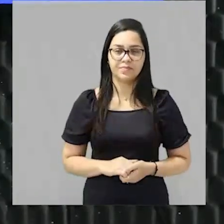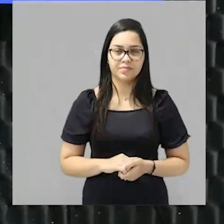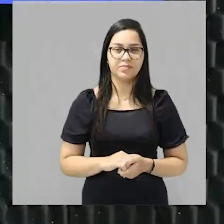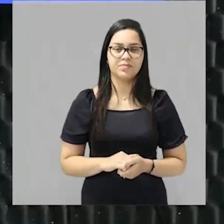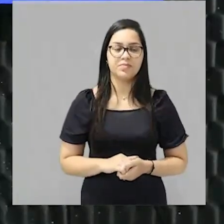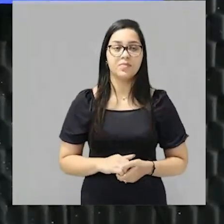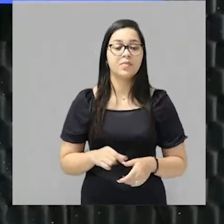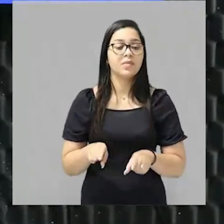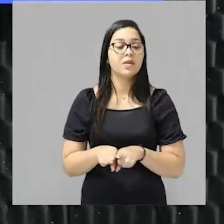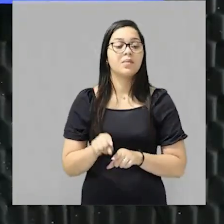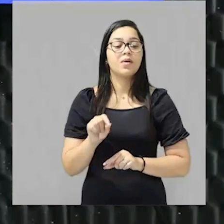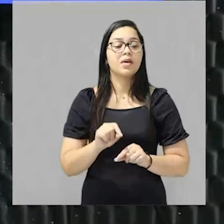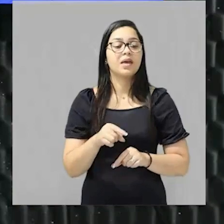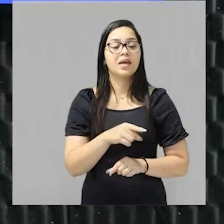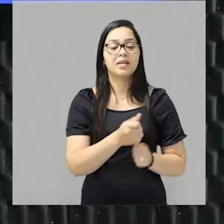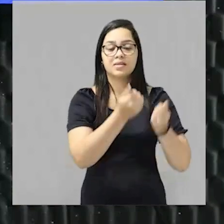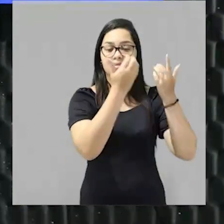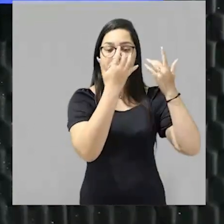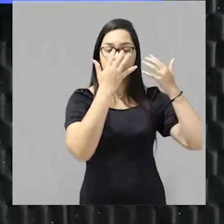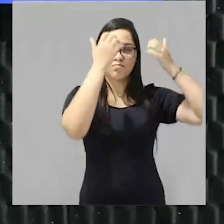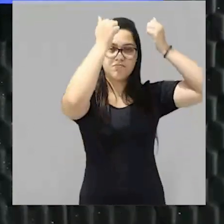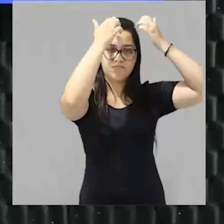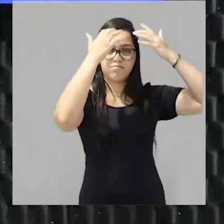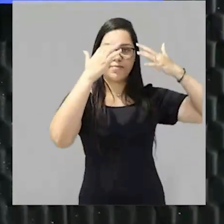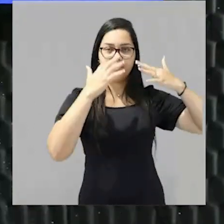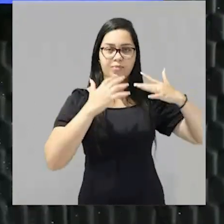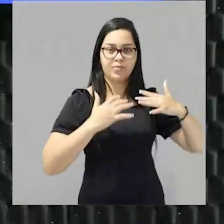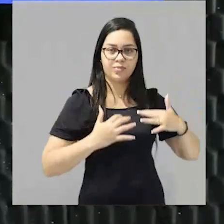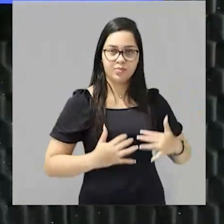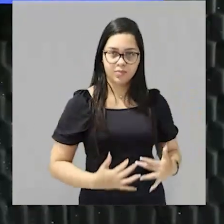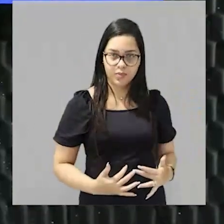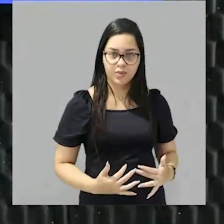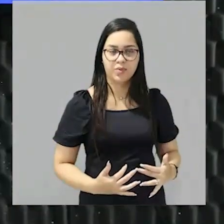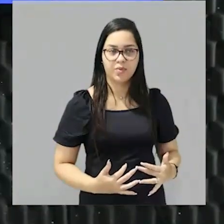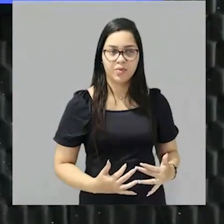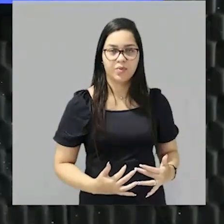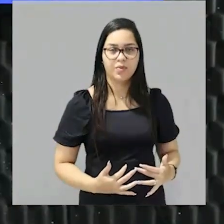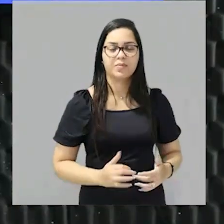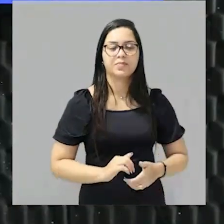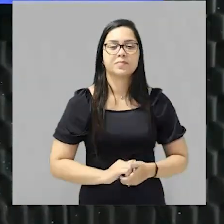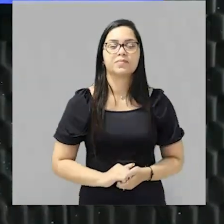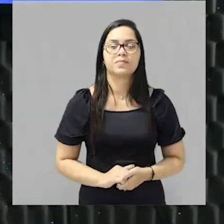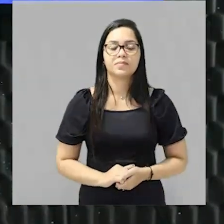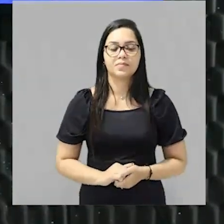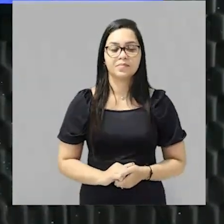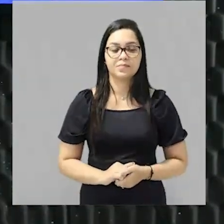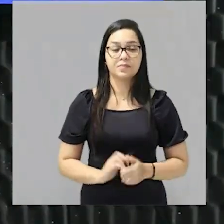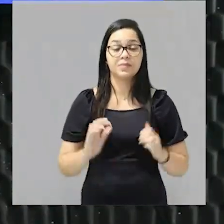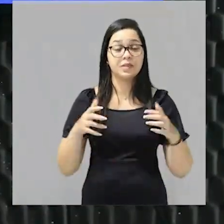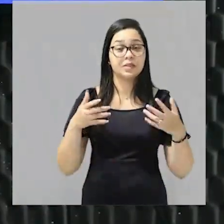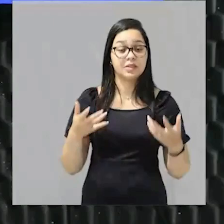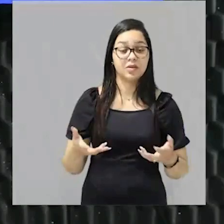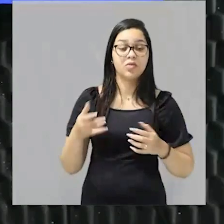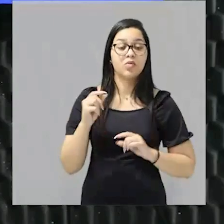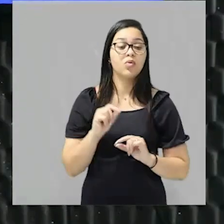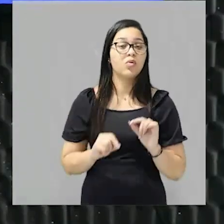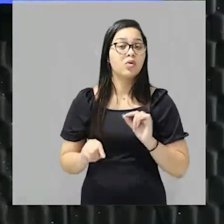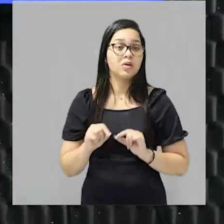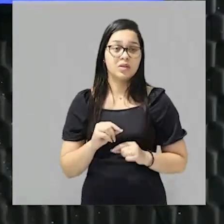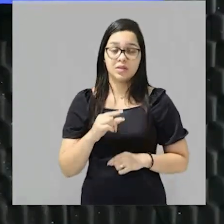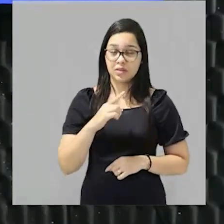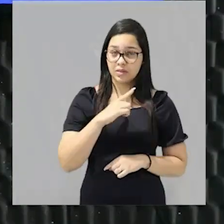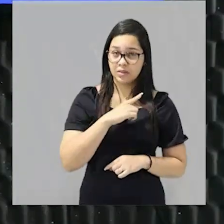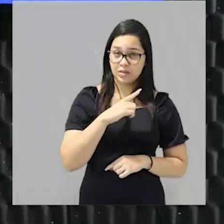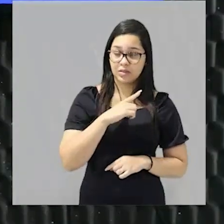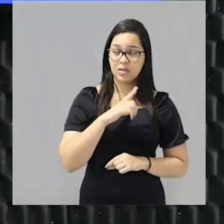Ele se molhou de cima a baixo, ó. antônimo. Então, a gente tem